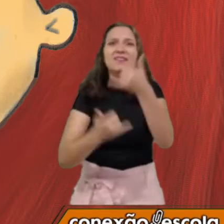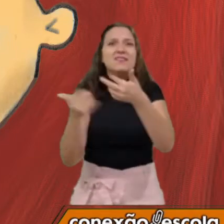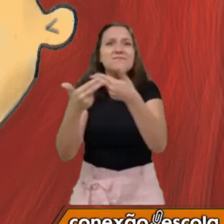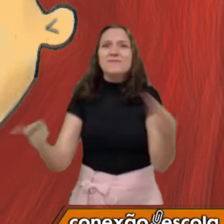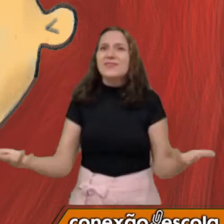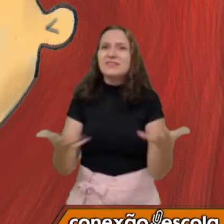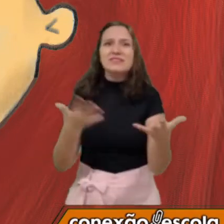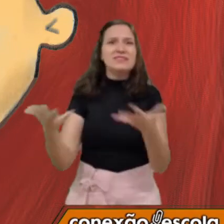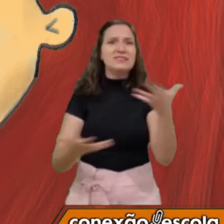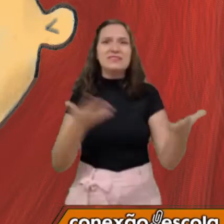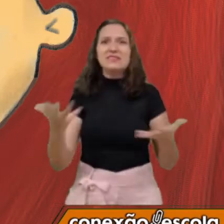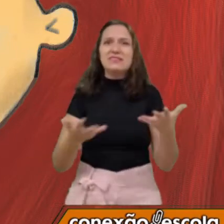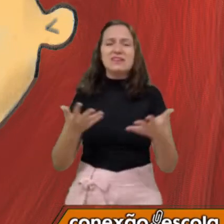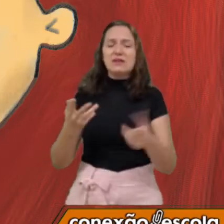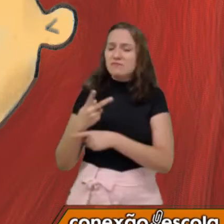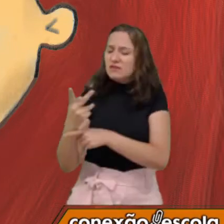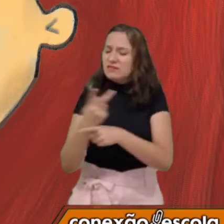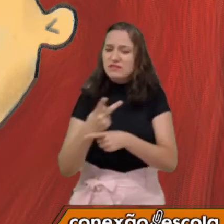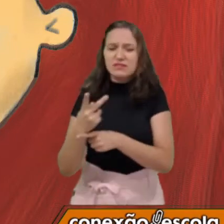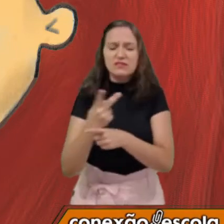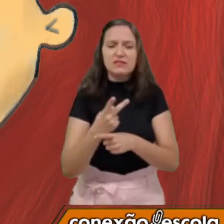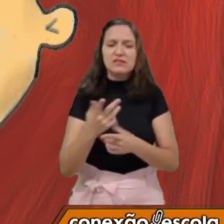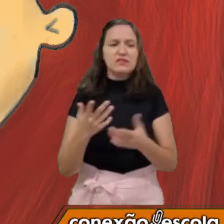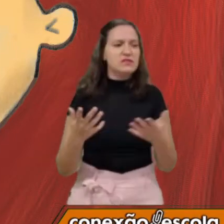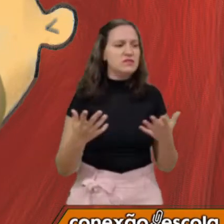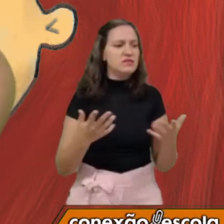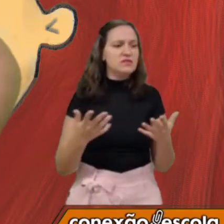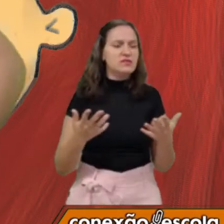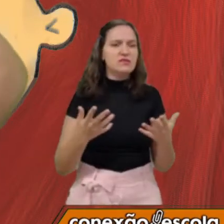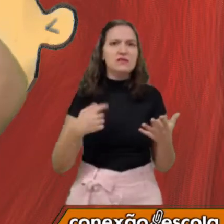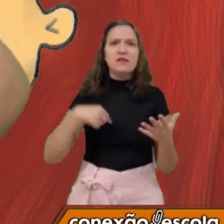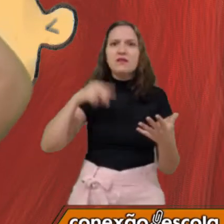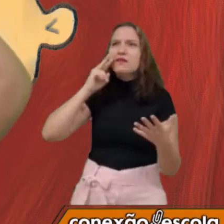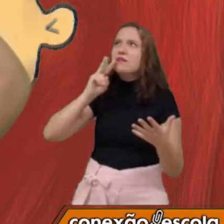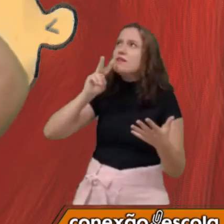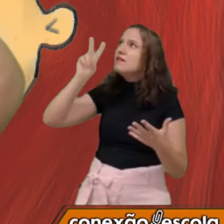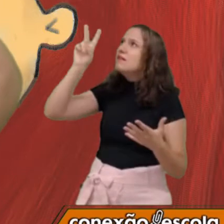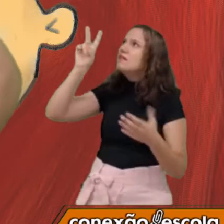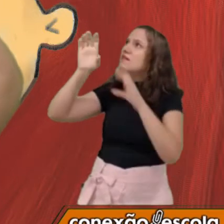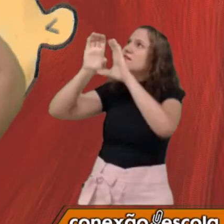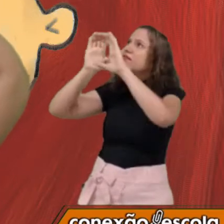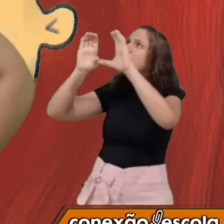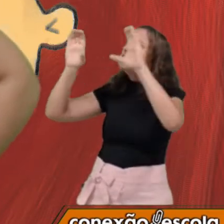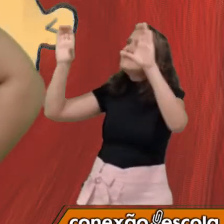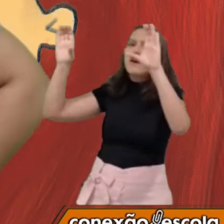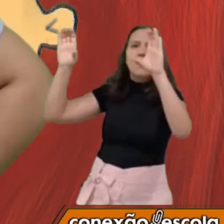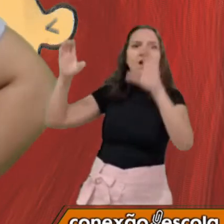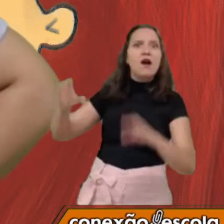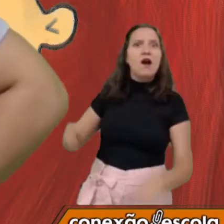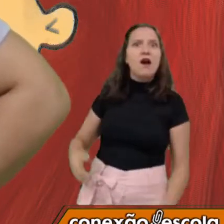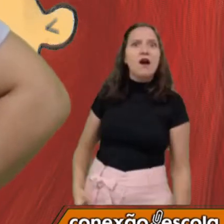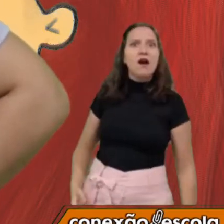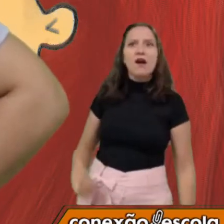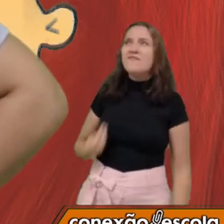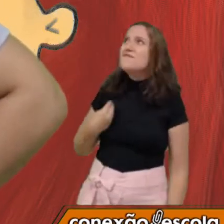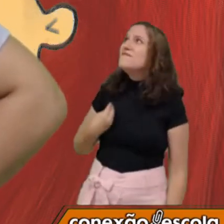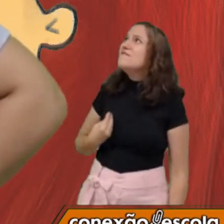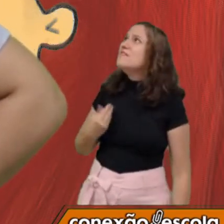nessa saga de procura Oi para o seu começou a olhar